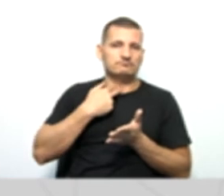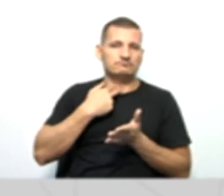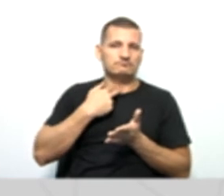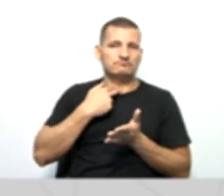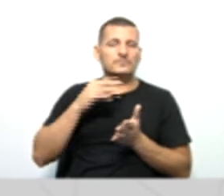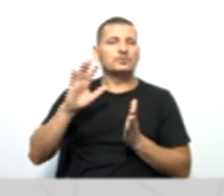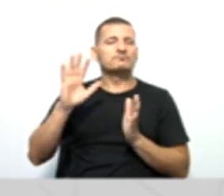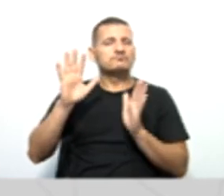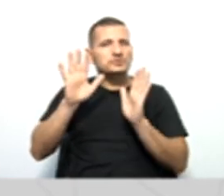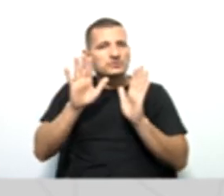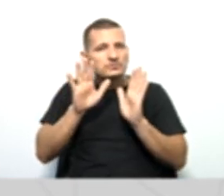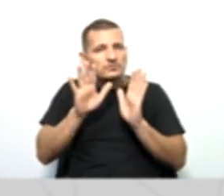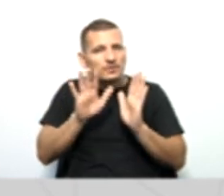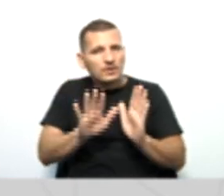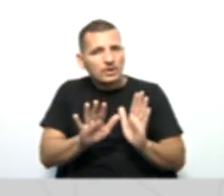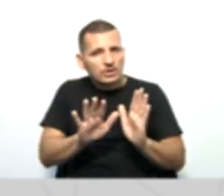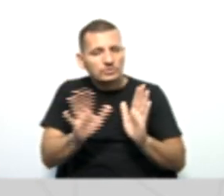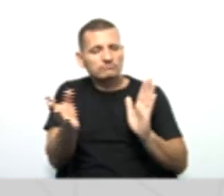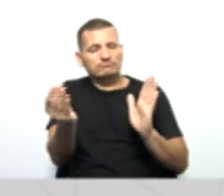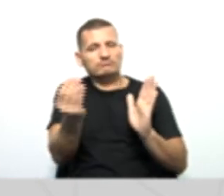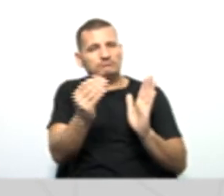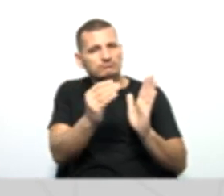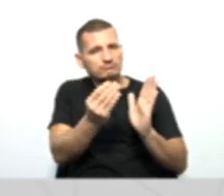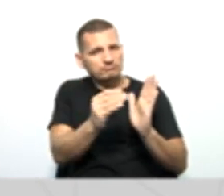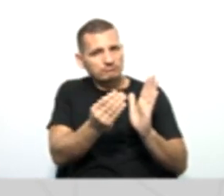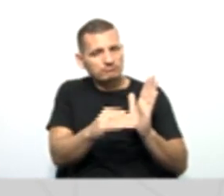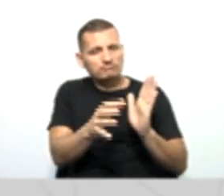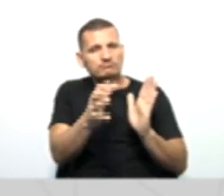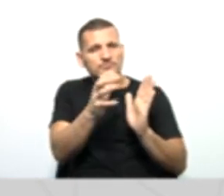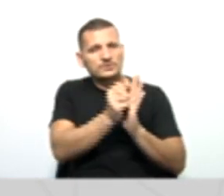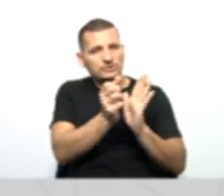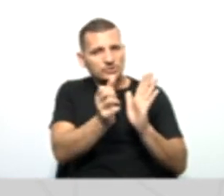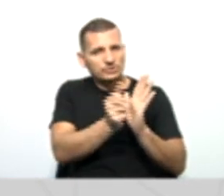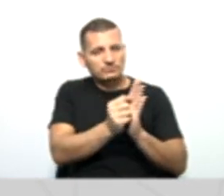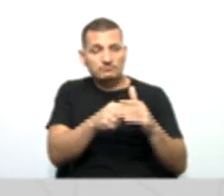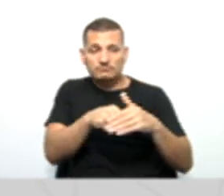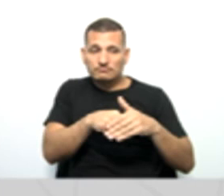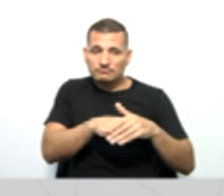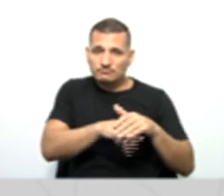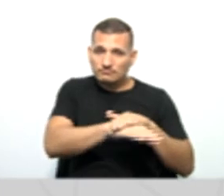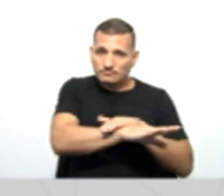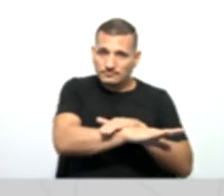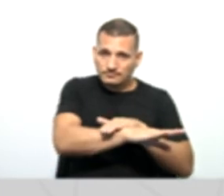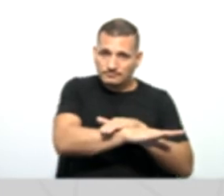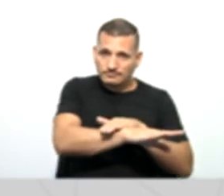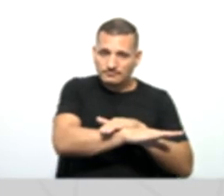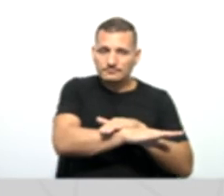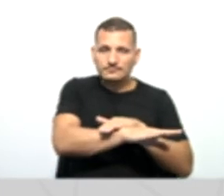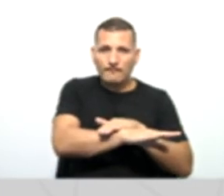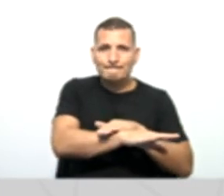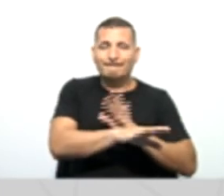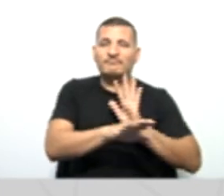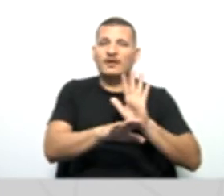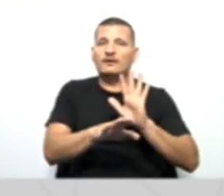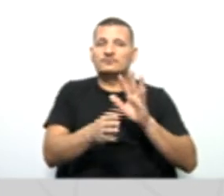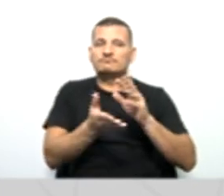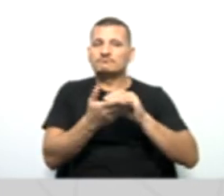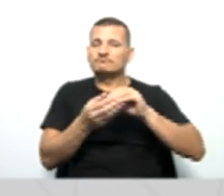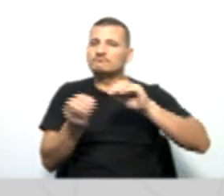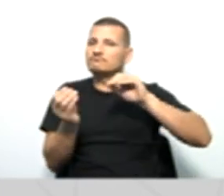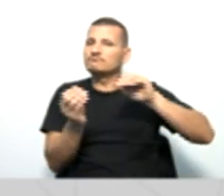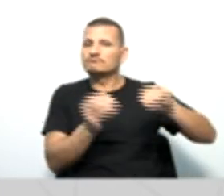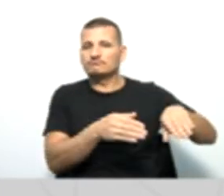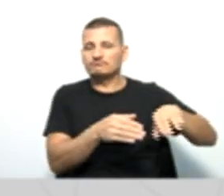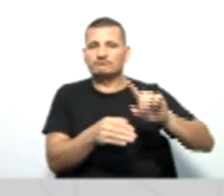deixar ela ali em stand-by, você registra, você guarda ela em um outro local, mas não descarte